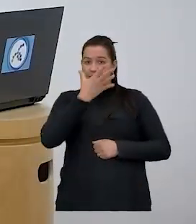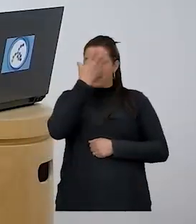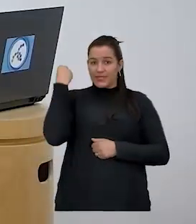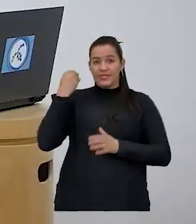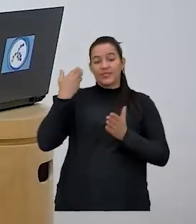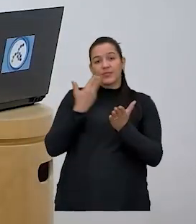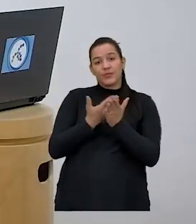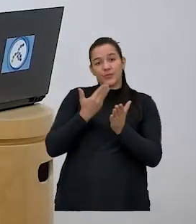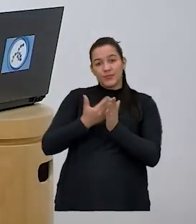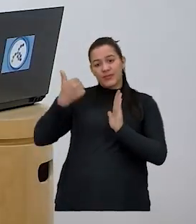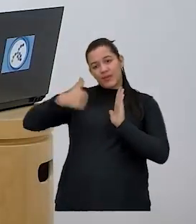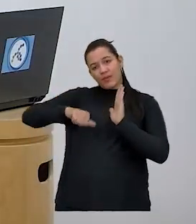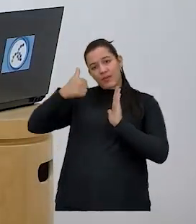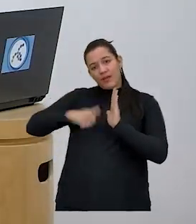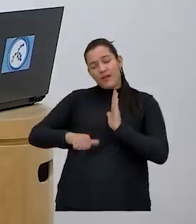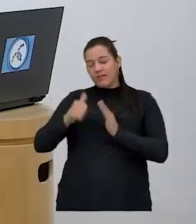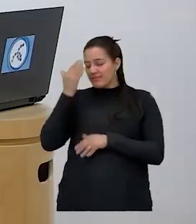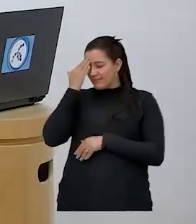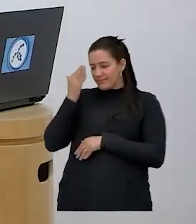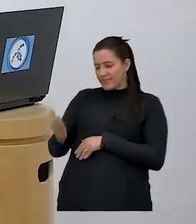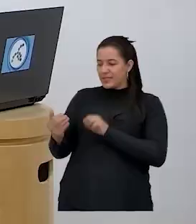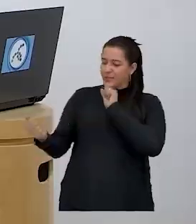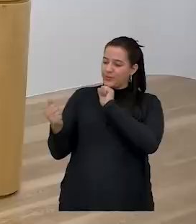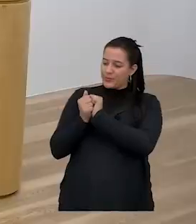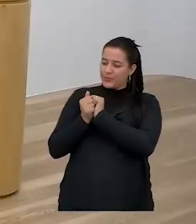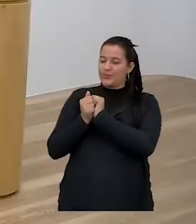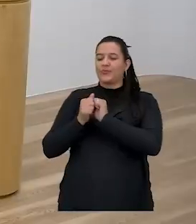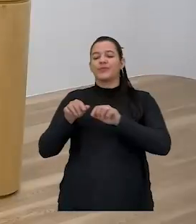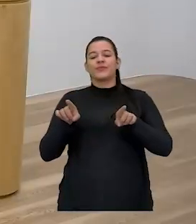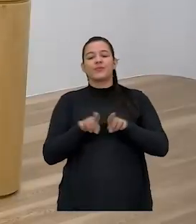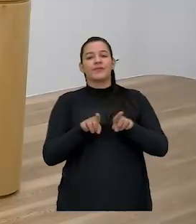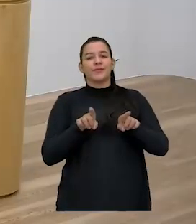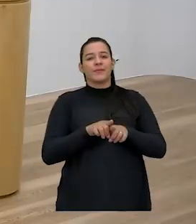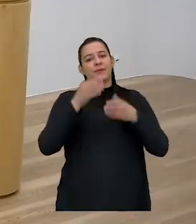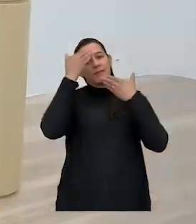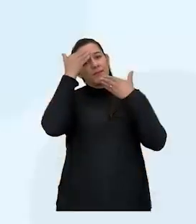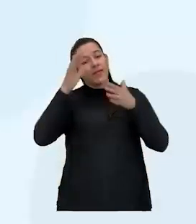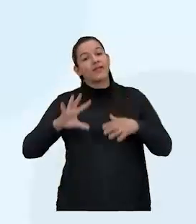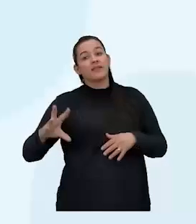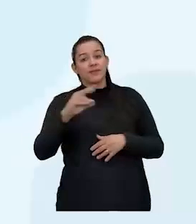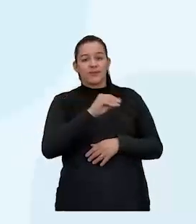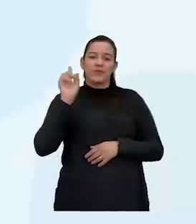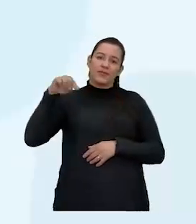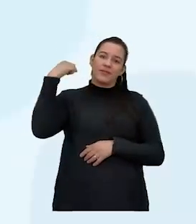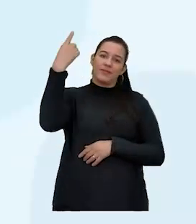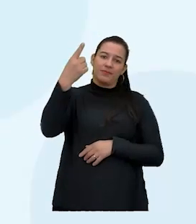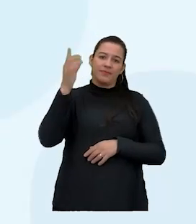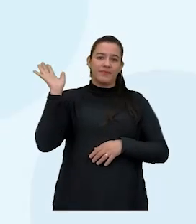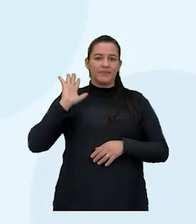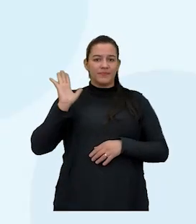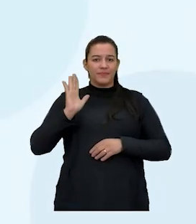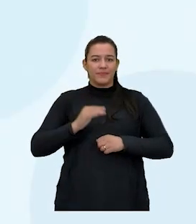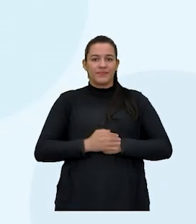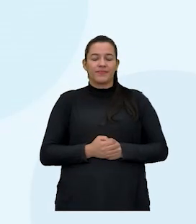avaliar a nossa aula, agradeço aí a professora Luísa pela participação, obrigado a todos aí e até a próxima.